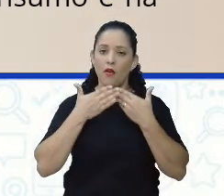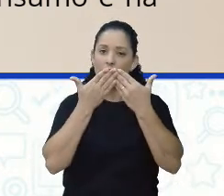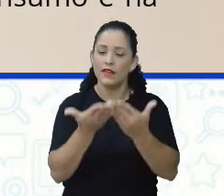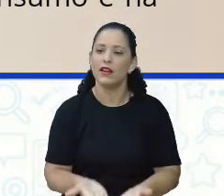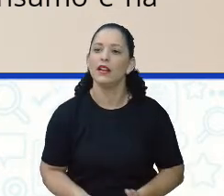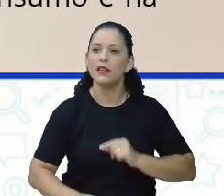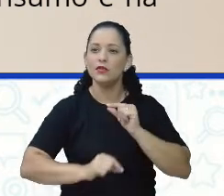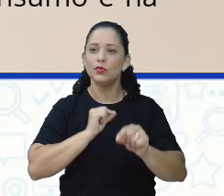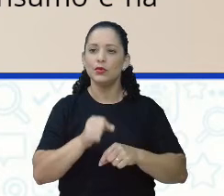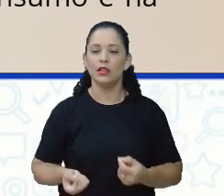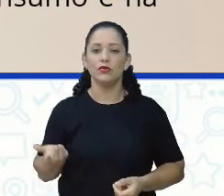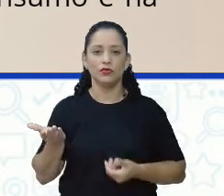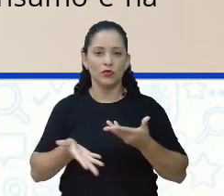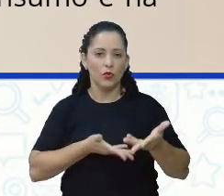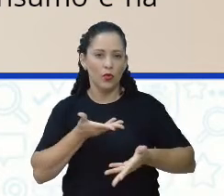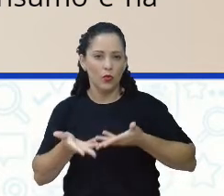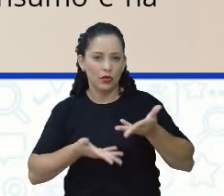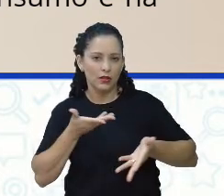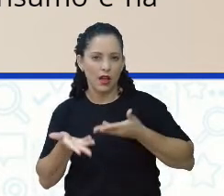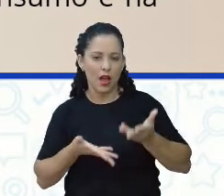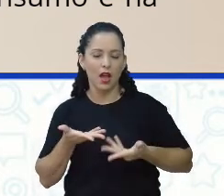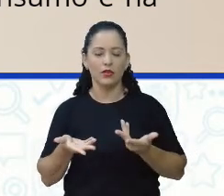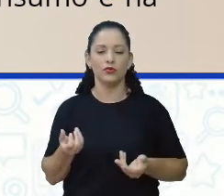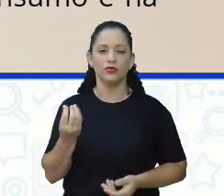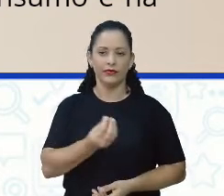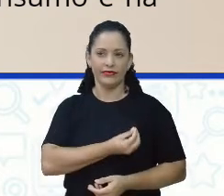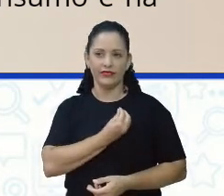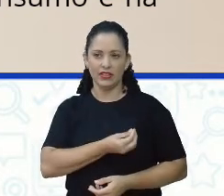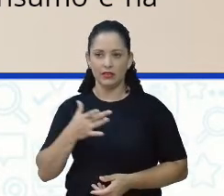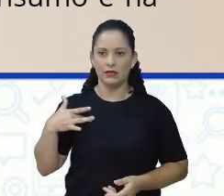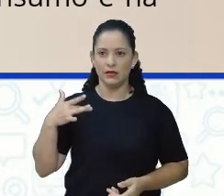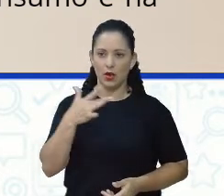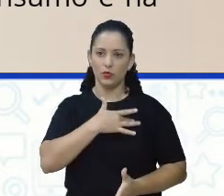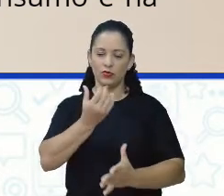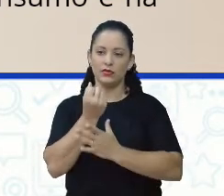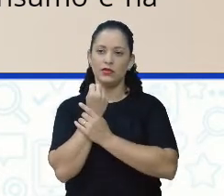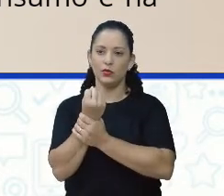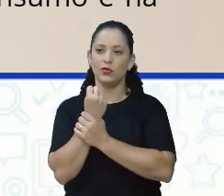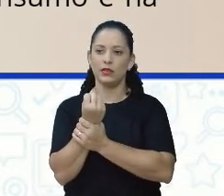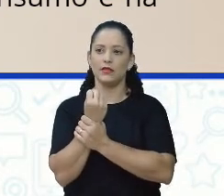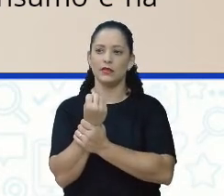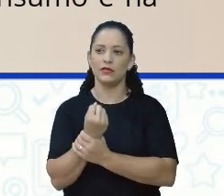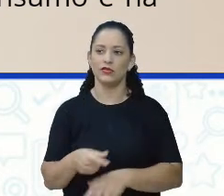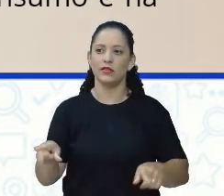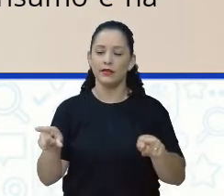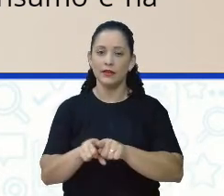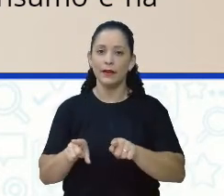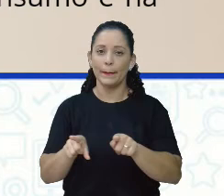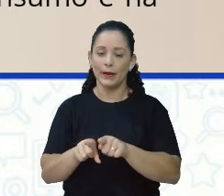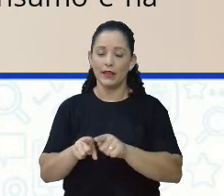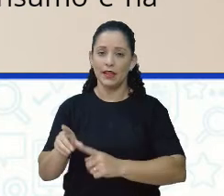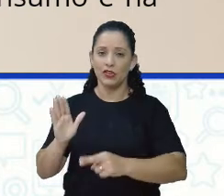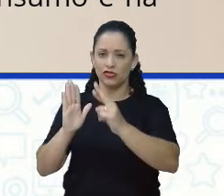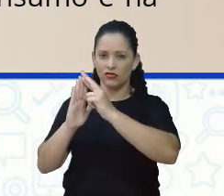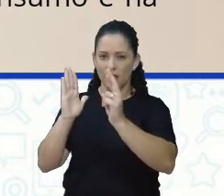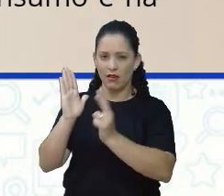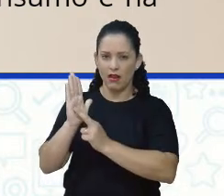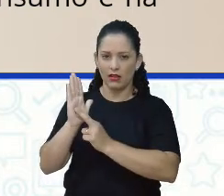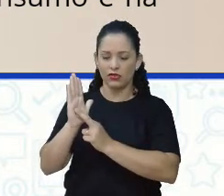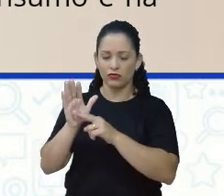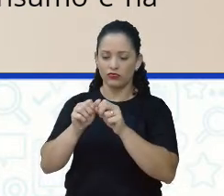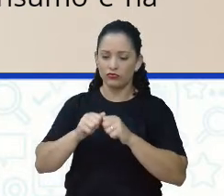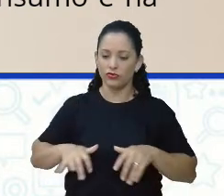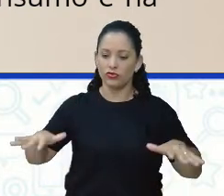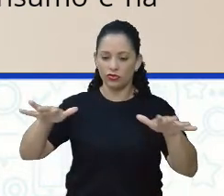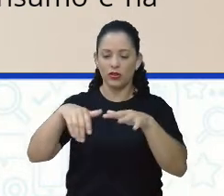da educação relacionados ao consumo, tendo como objetivo determinar normas de proteção e defesa do consumidor, de ordem